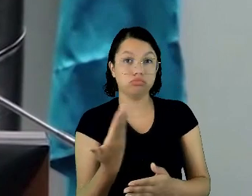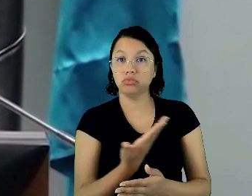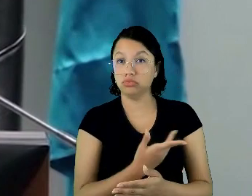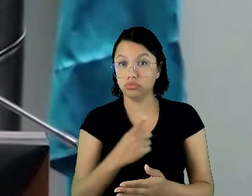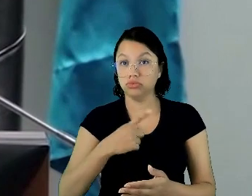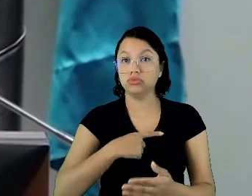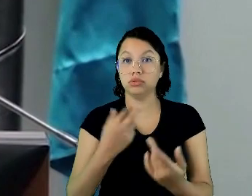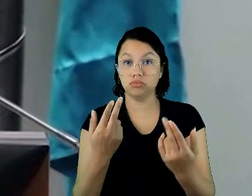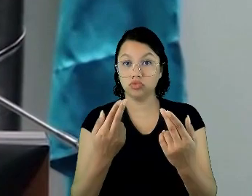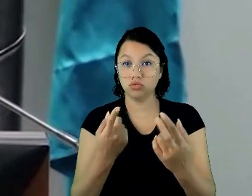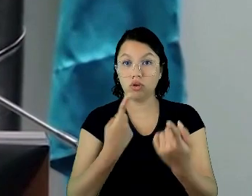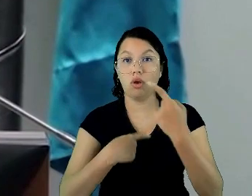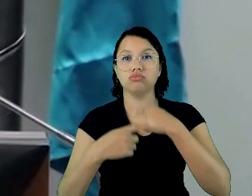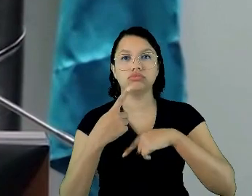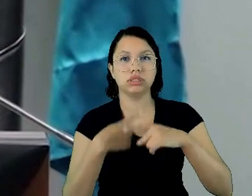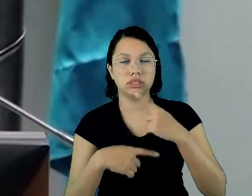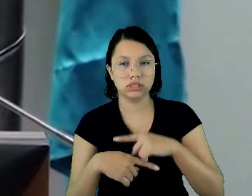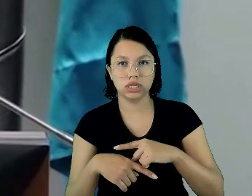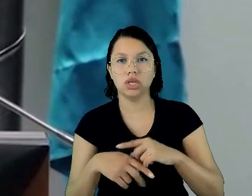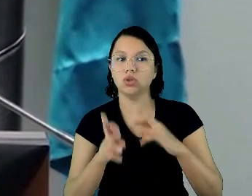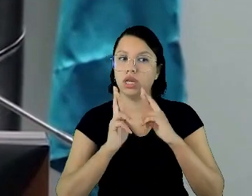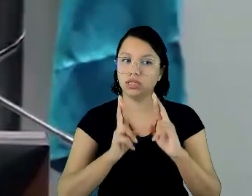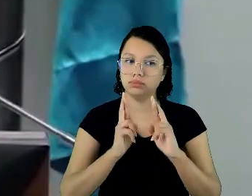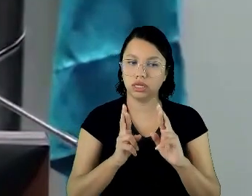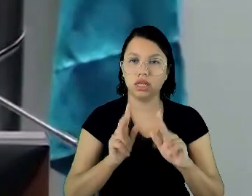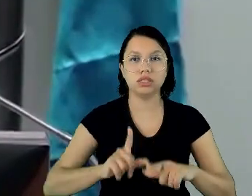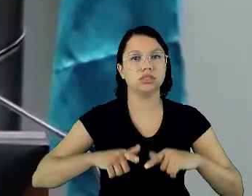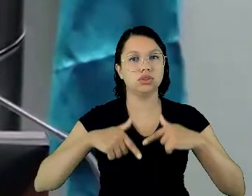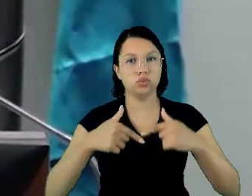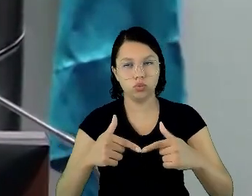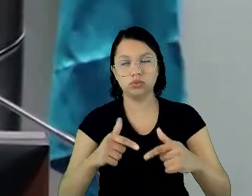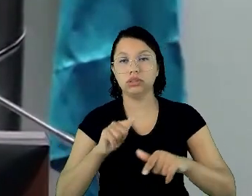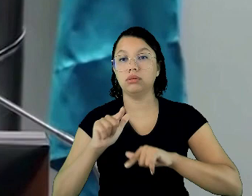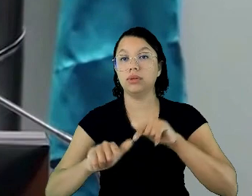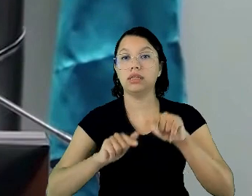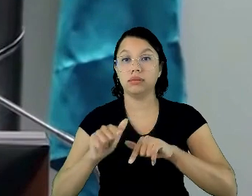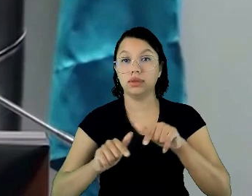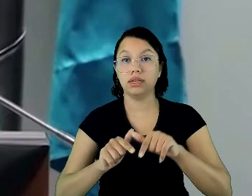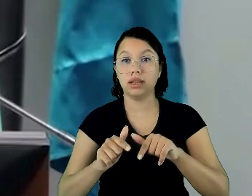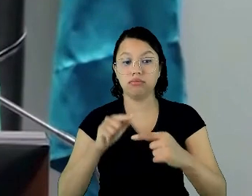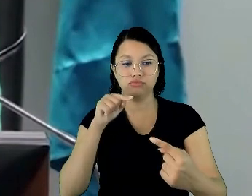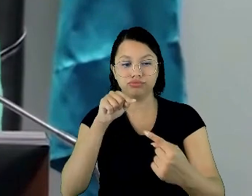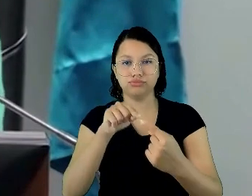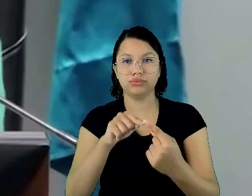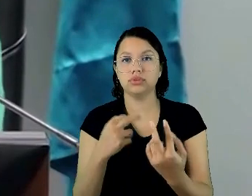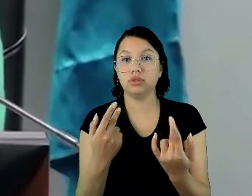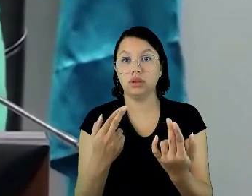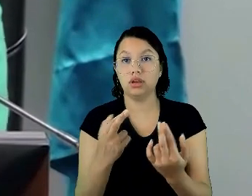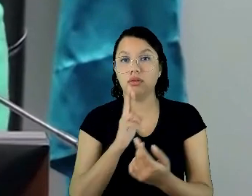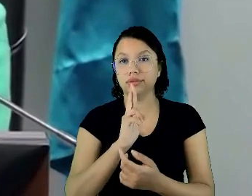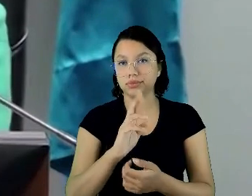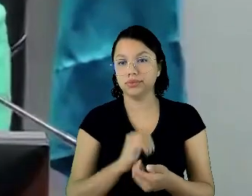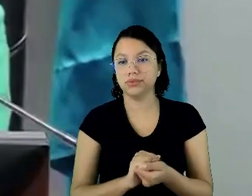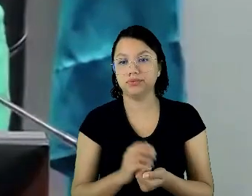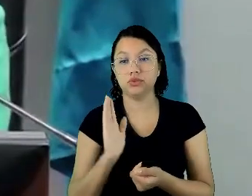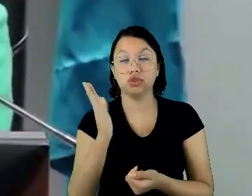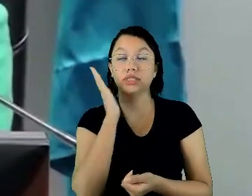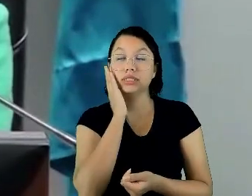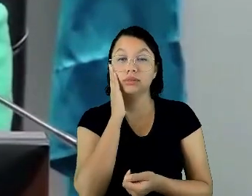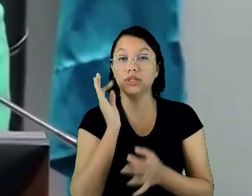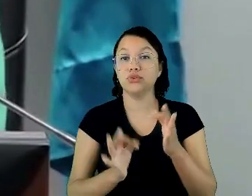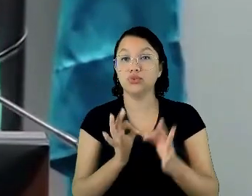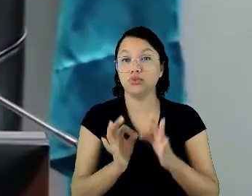resultado. Então, já sei que a Justiça do Trabalho, nestas 2 cidades onde já estão as empresas